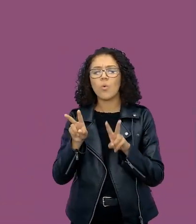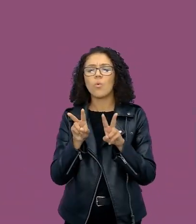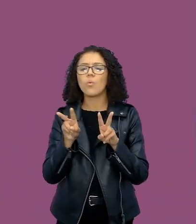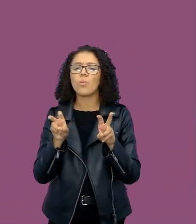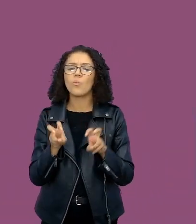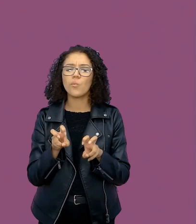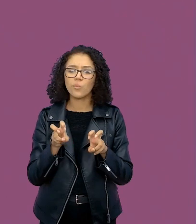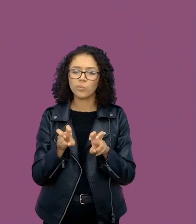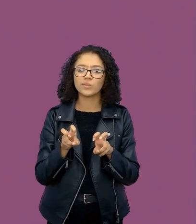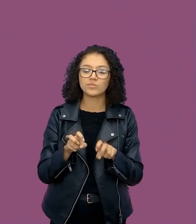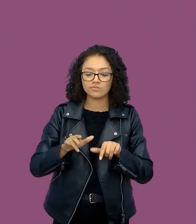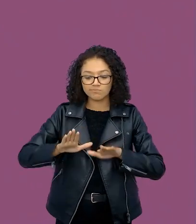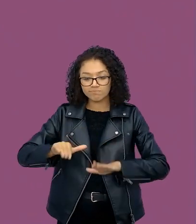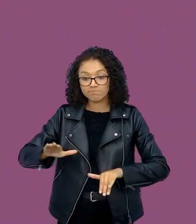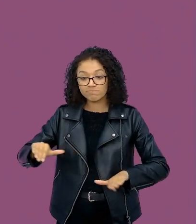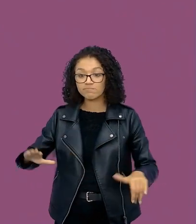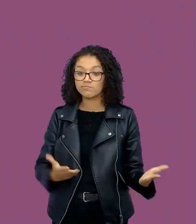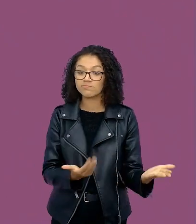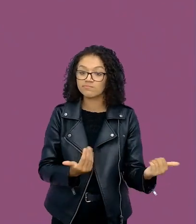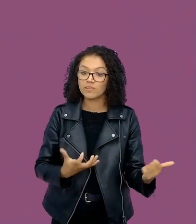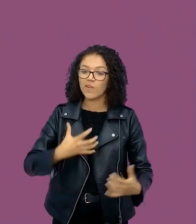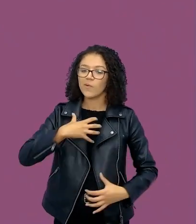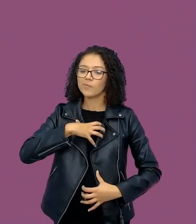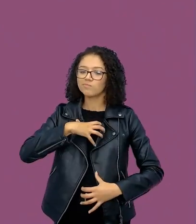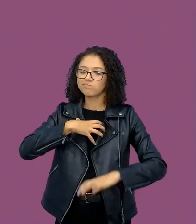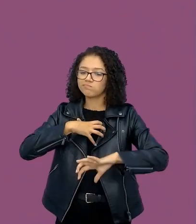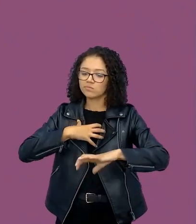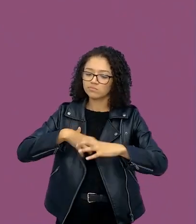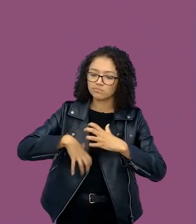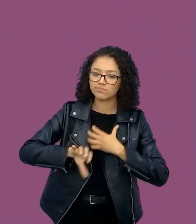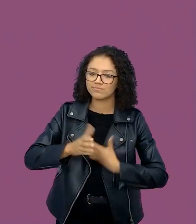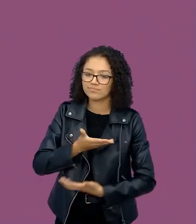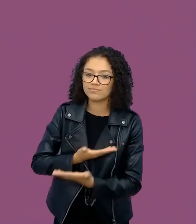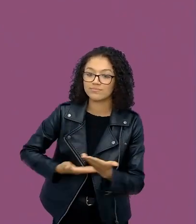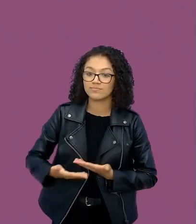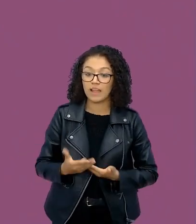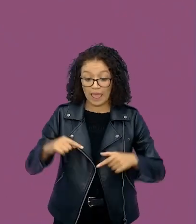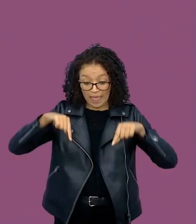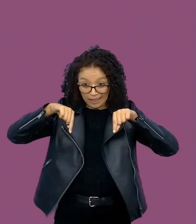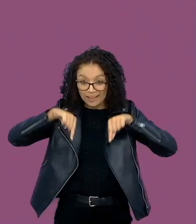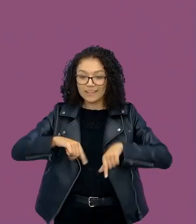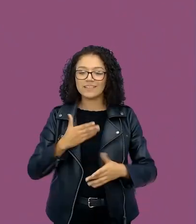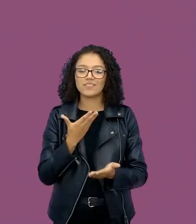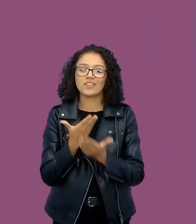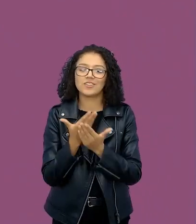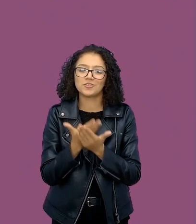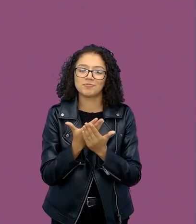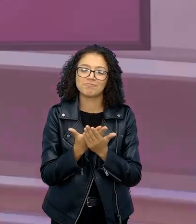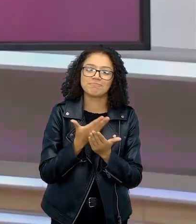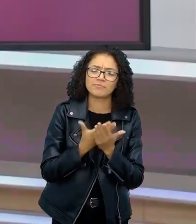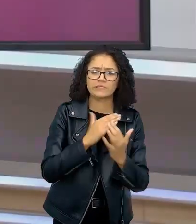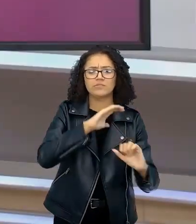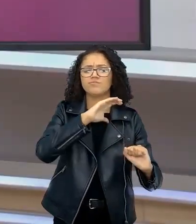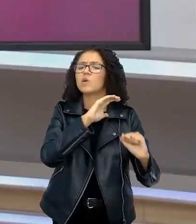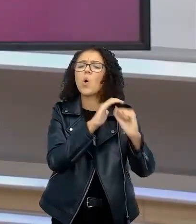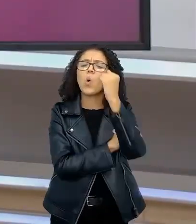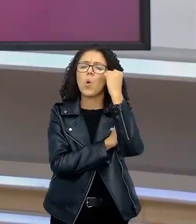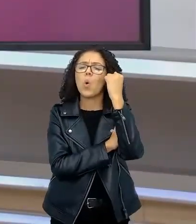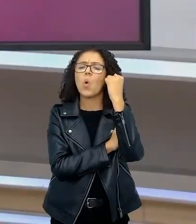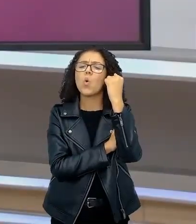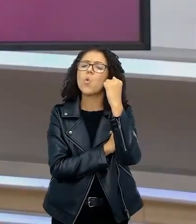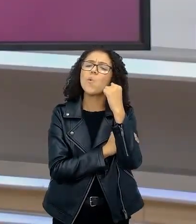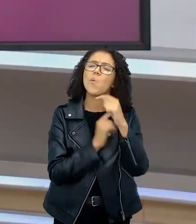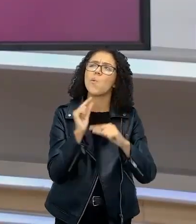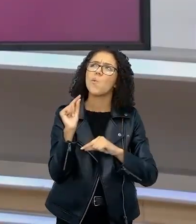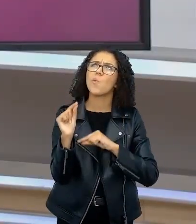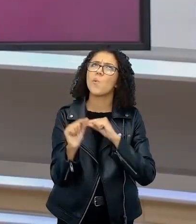e afetos na adolescência. E agora, nessa aula, a gente vai conversar sobre machismo e masculinidades. Afinal, o que é isso, né?